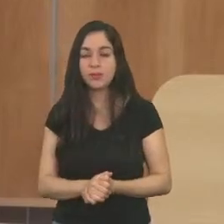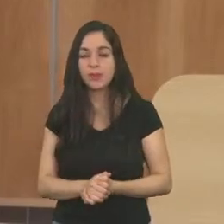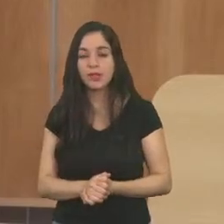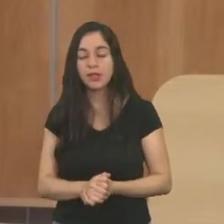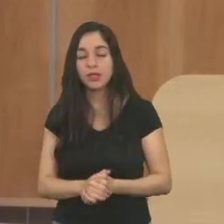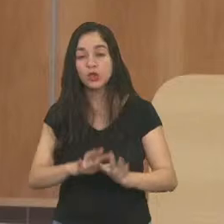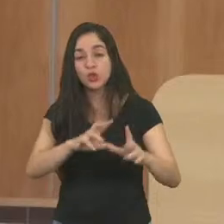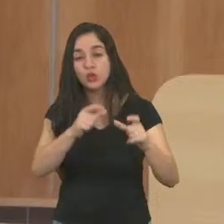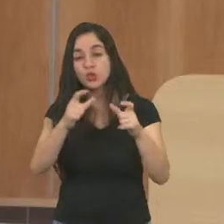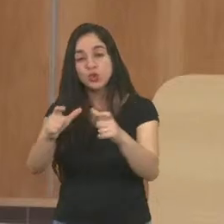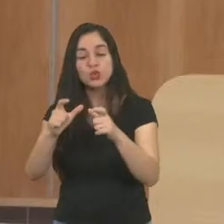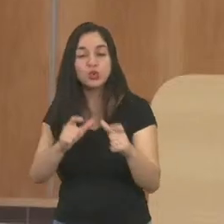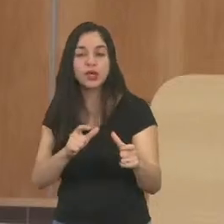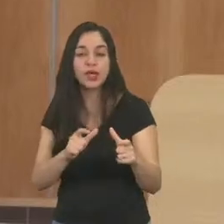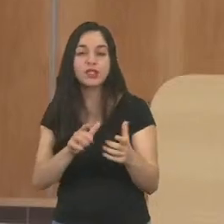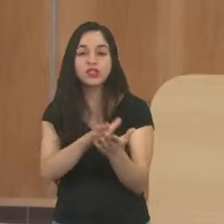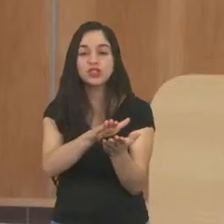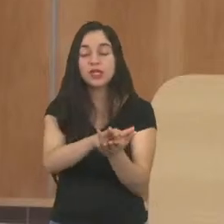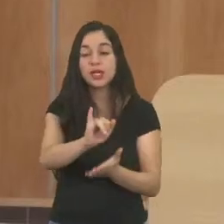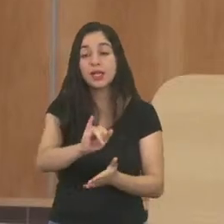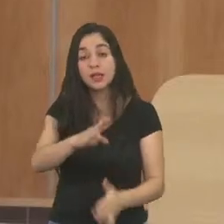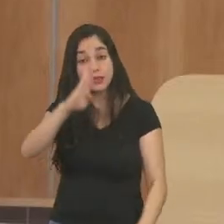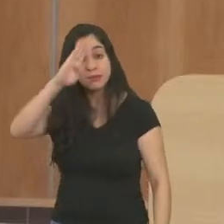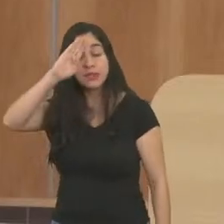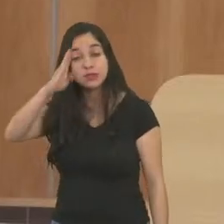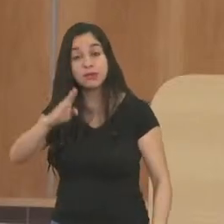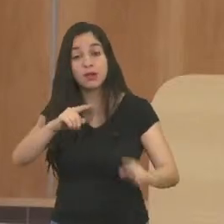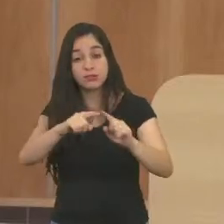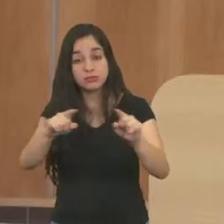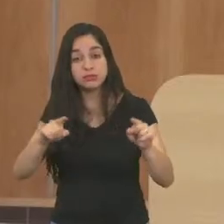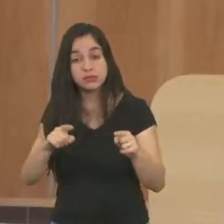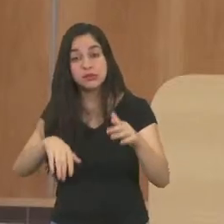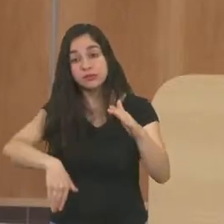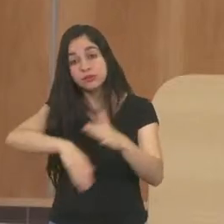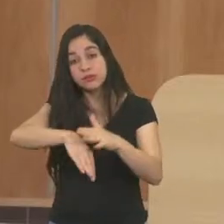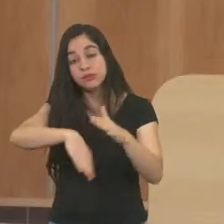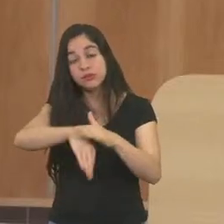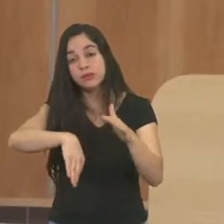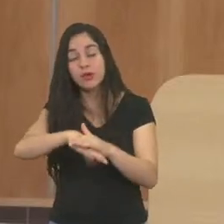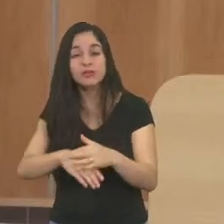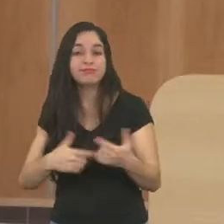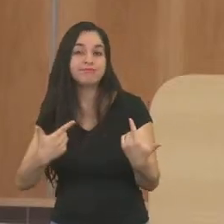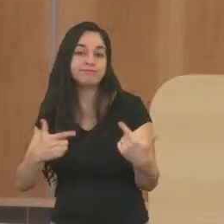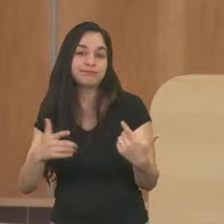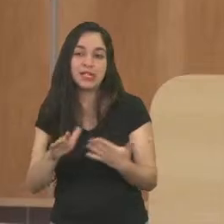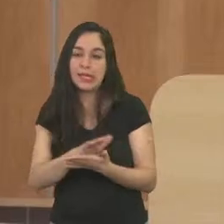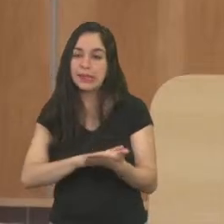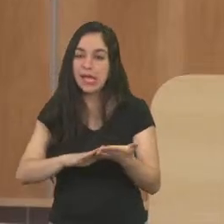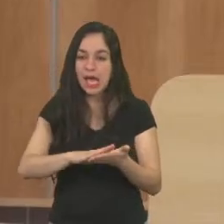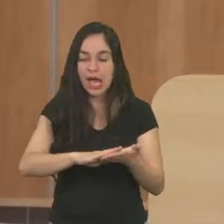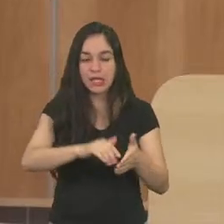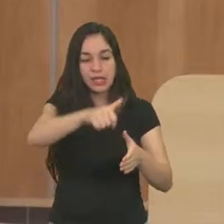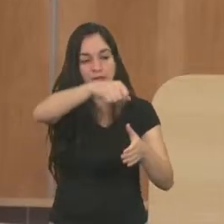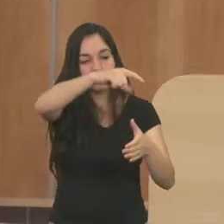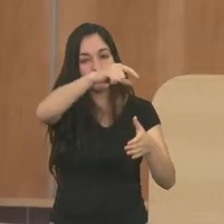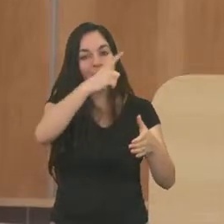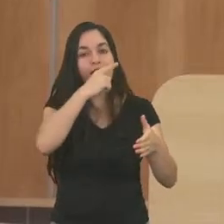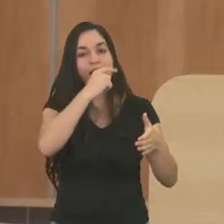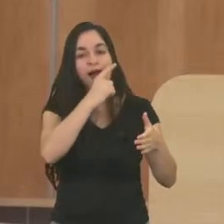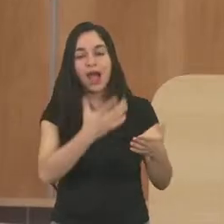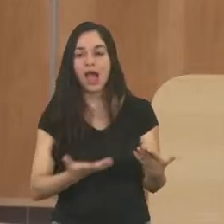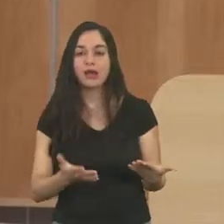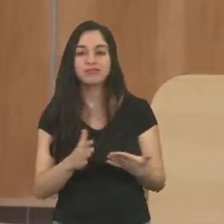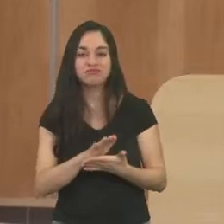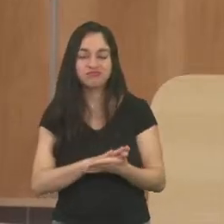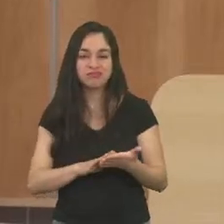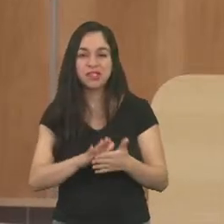futebol, não possuem bebedouros, outros equipamentos similares ou até mesmo torneiras instaladas para a hidratação